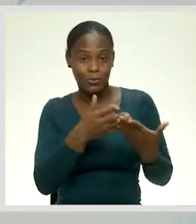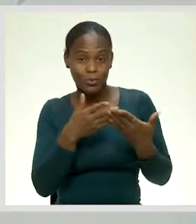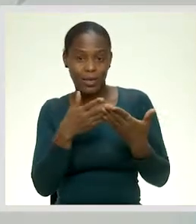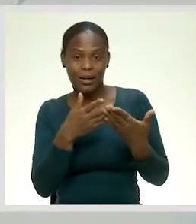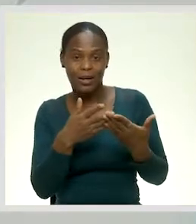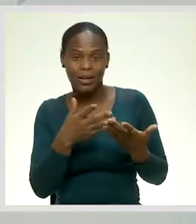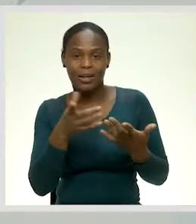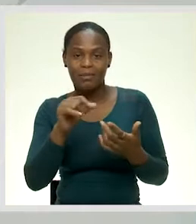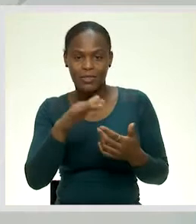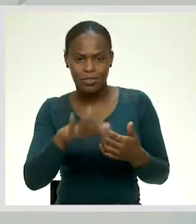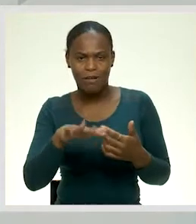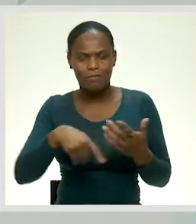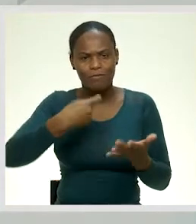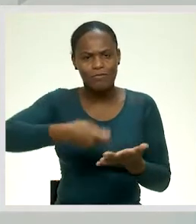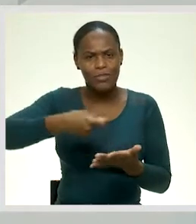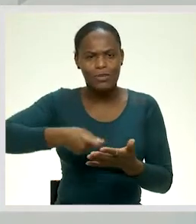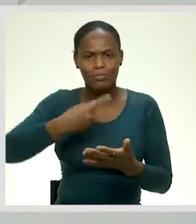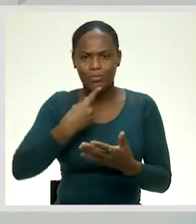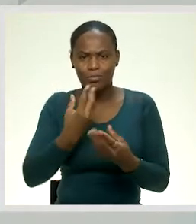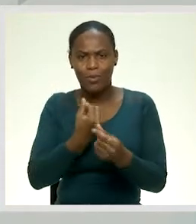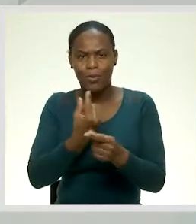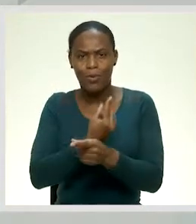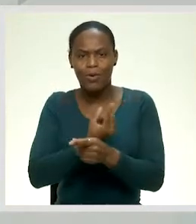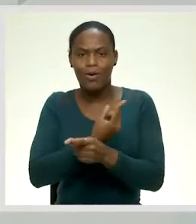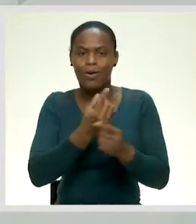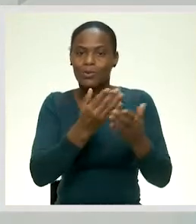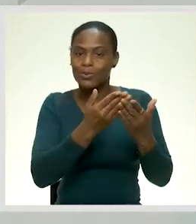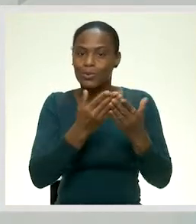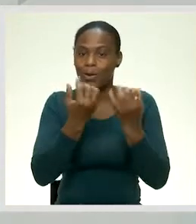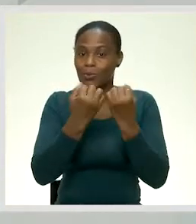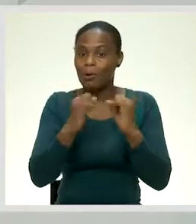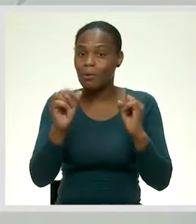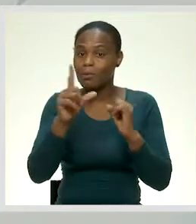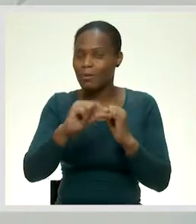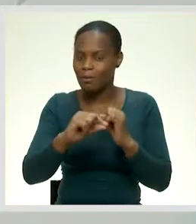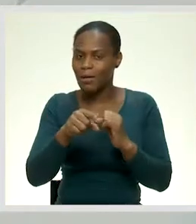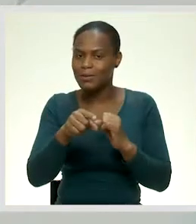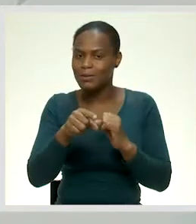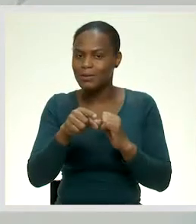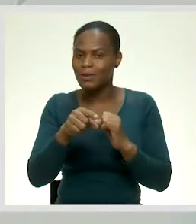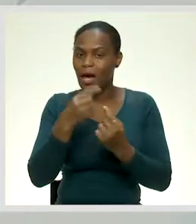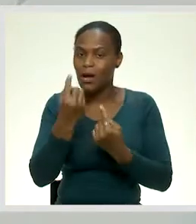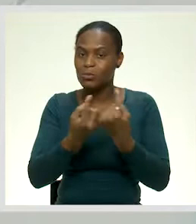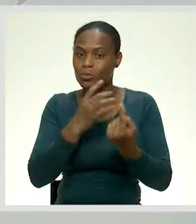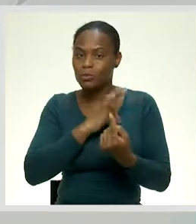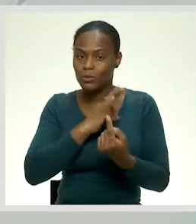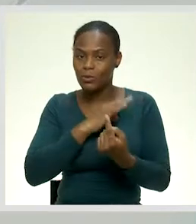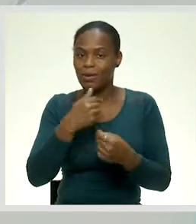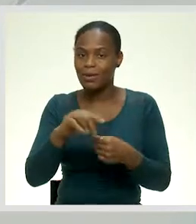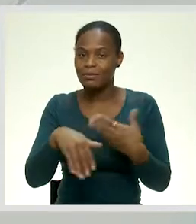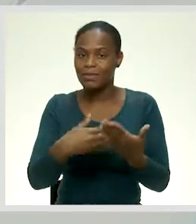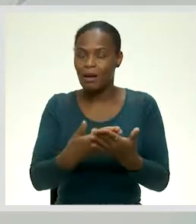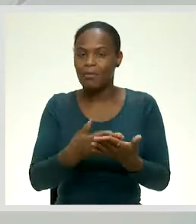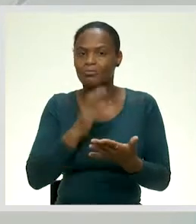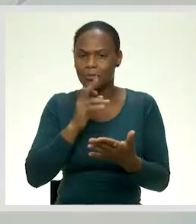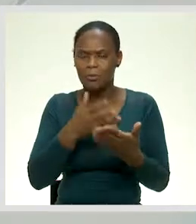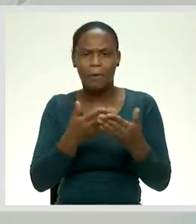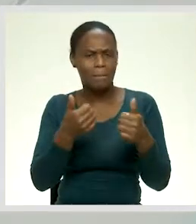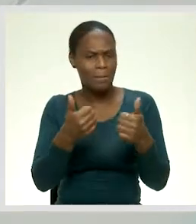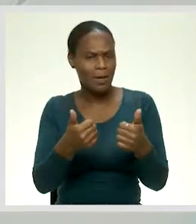investir muito no estudo autónomo e é isto mesmo. Alguns professores nos têm dado bons feedbacks, que estão